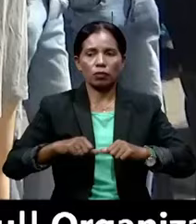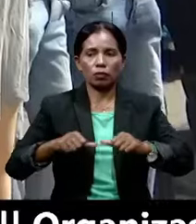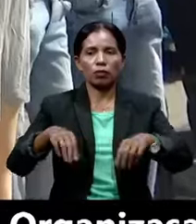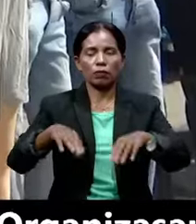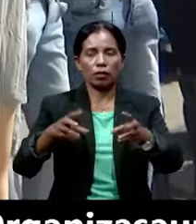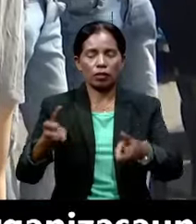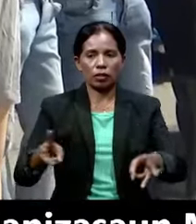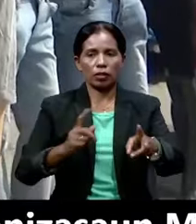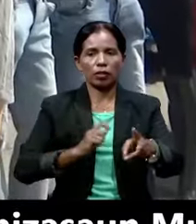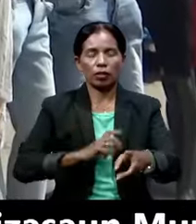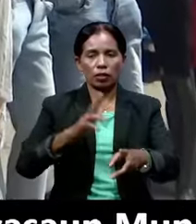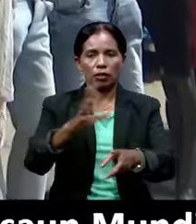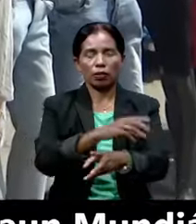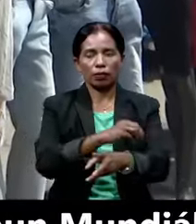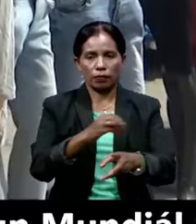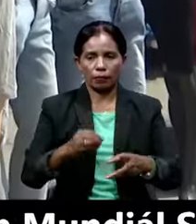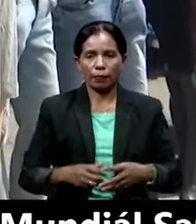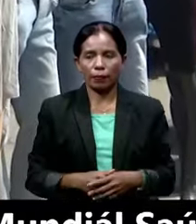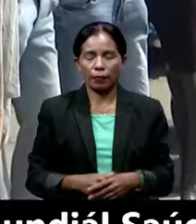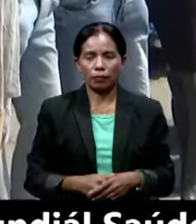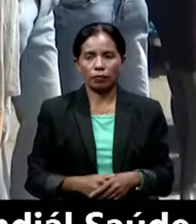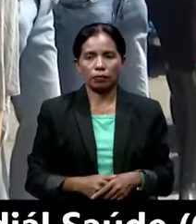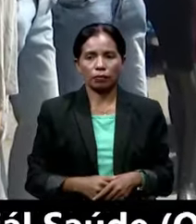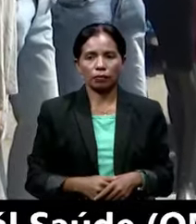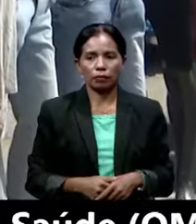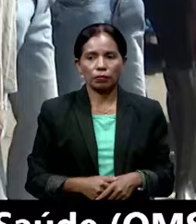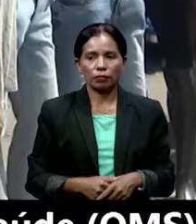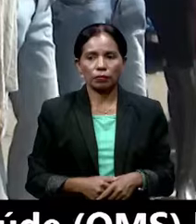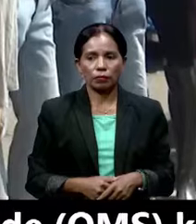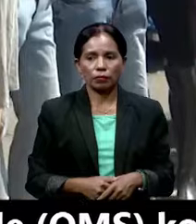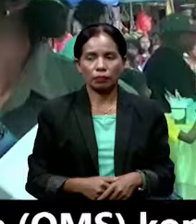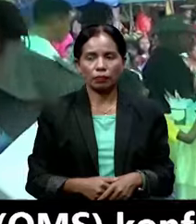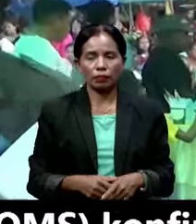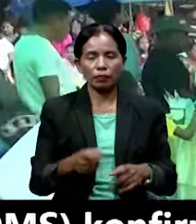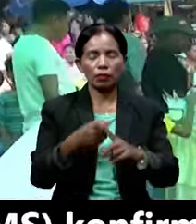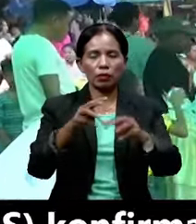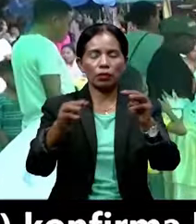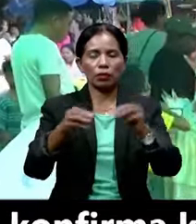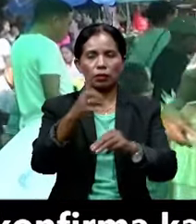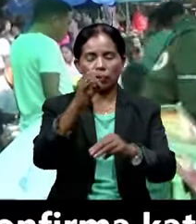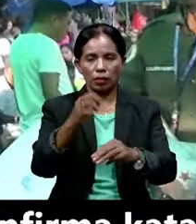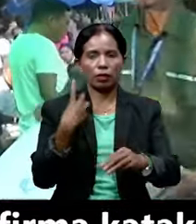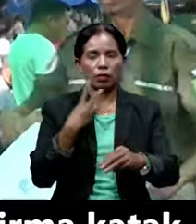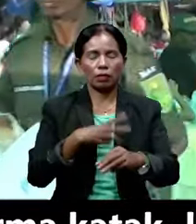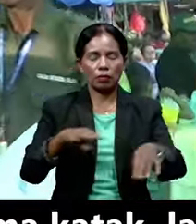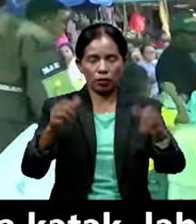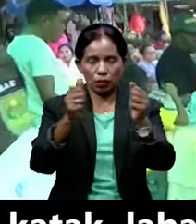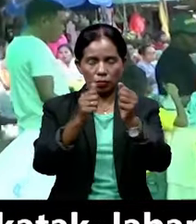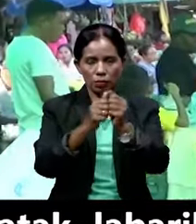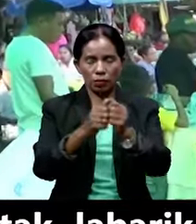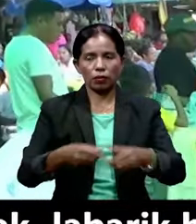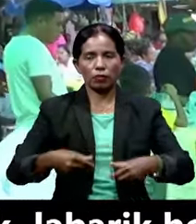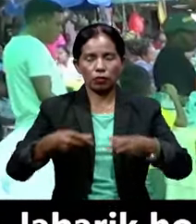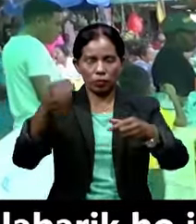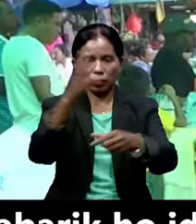Sani Tasi-Tolu no Panteclapa. O Munisipiu Dili, a mim, correndo ao, ao contato, foi fora